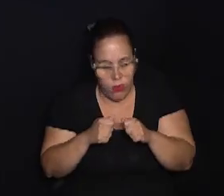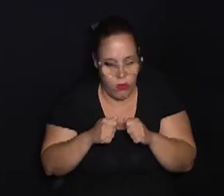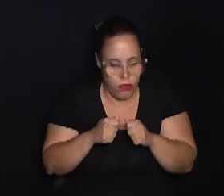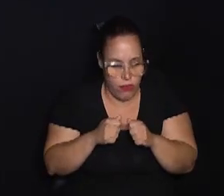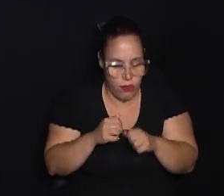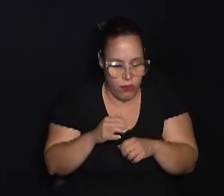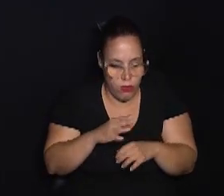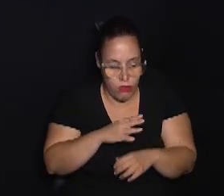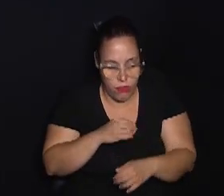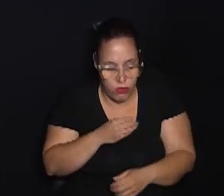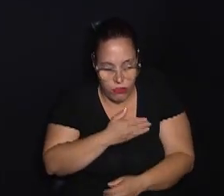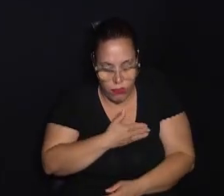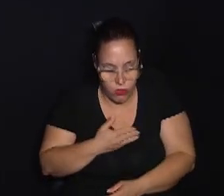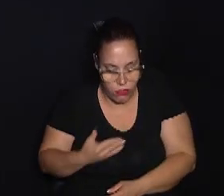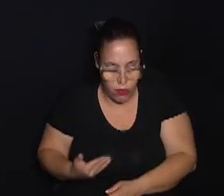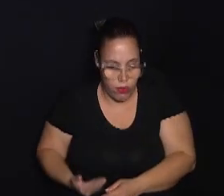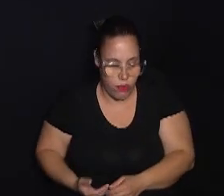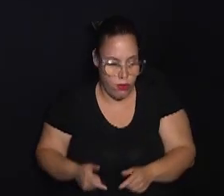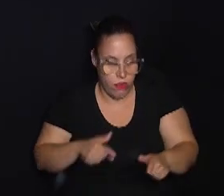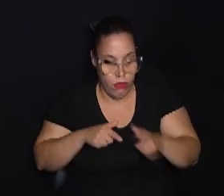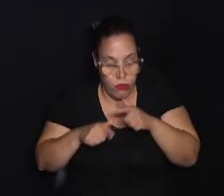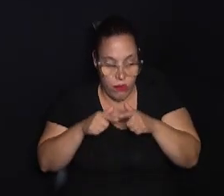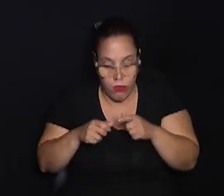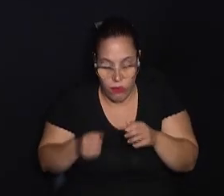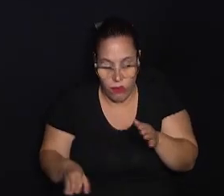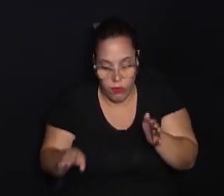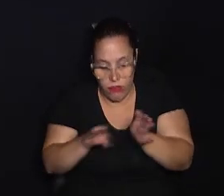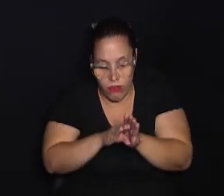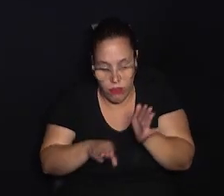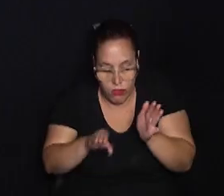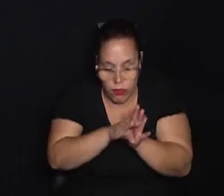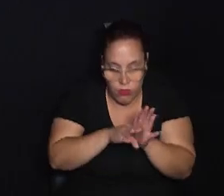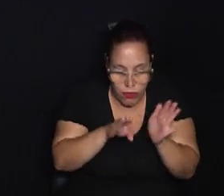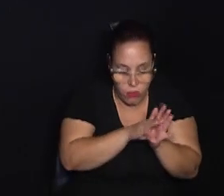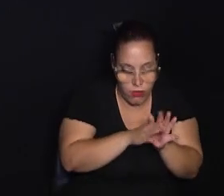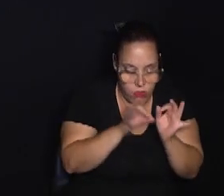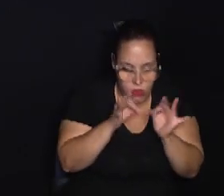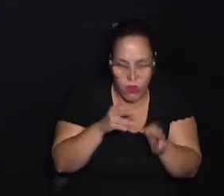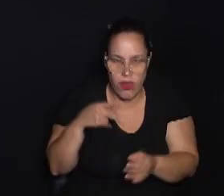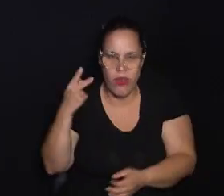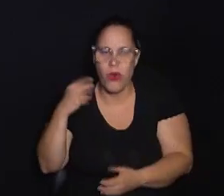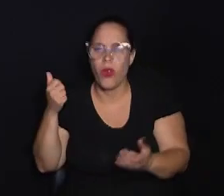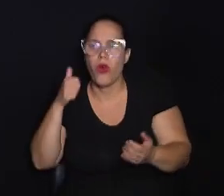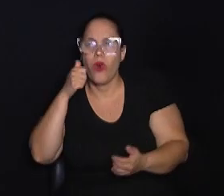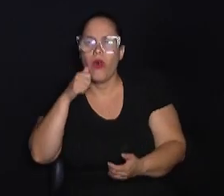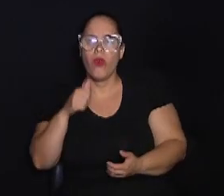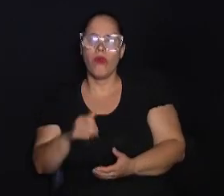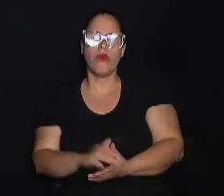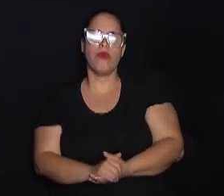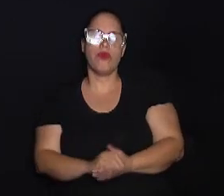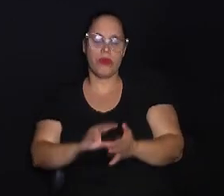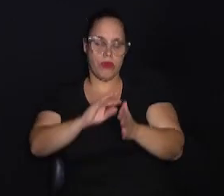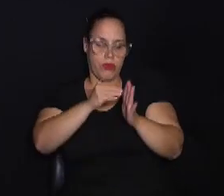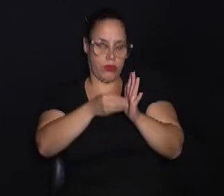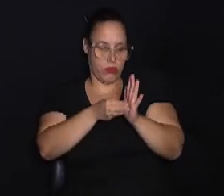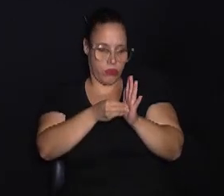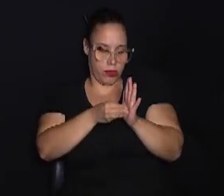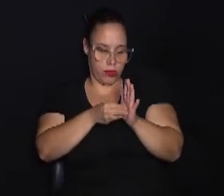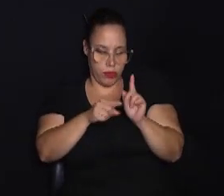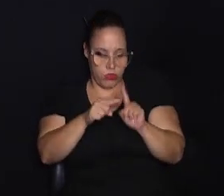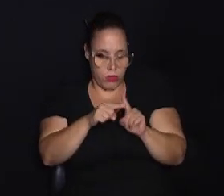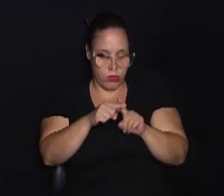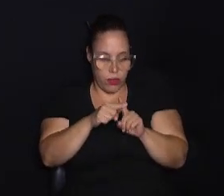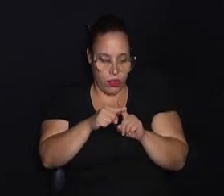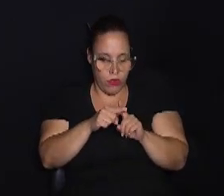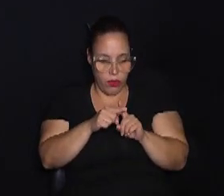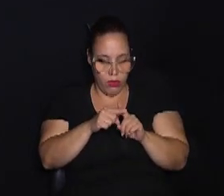público, de ser um serviço público que possa chegar à população de fato. E, vereadora, agora sobre as emendas impositivas da senhora, né? A